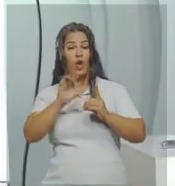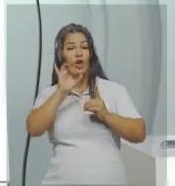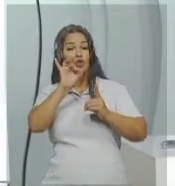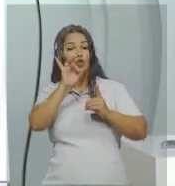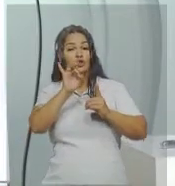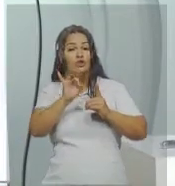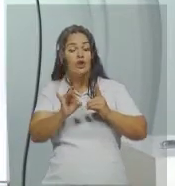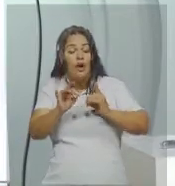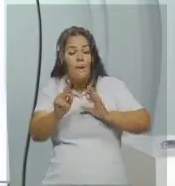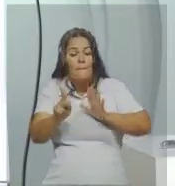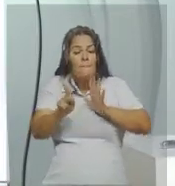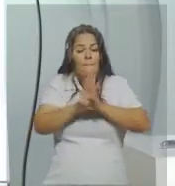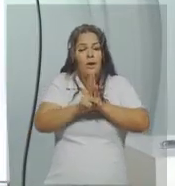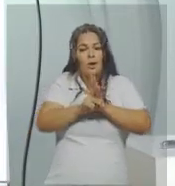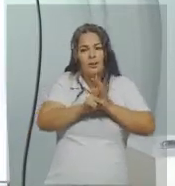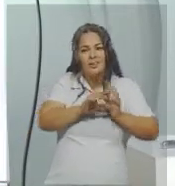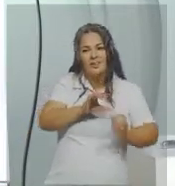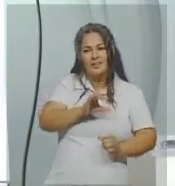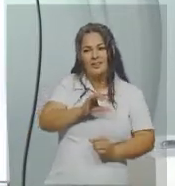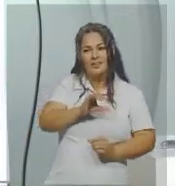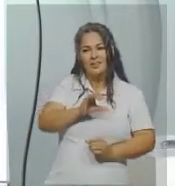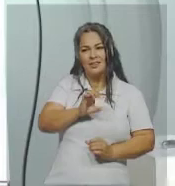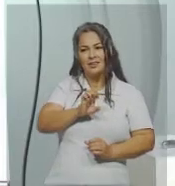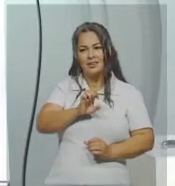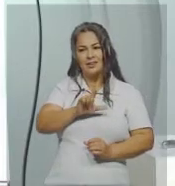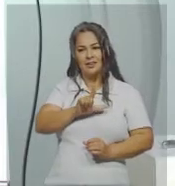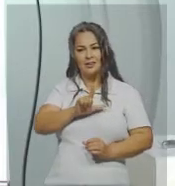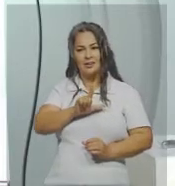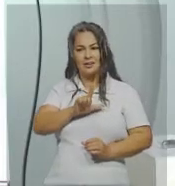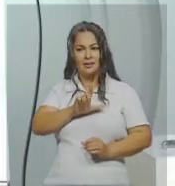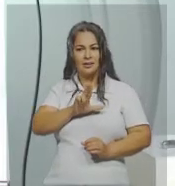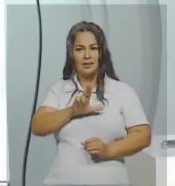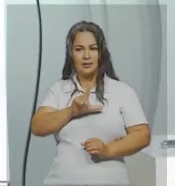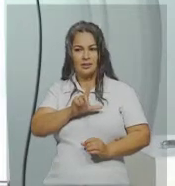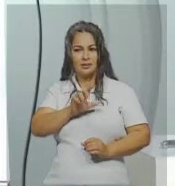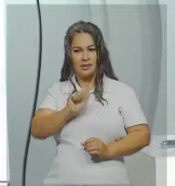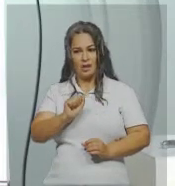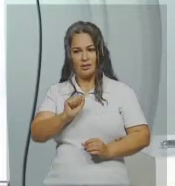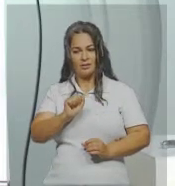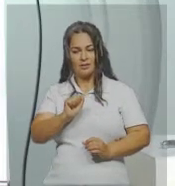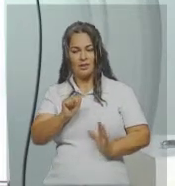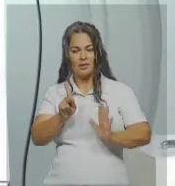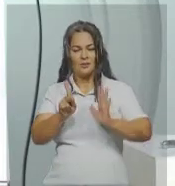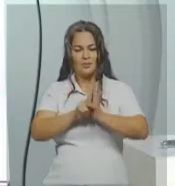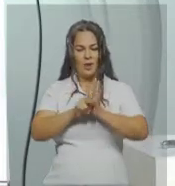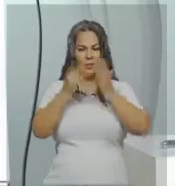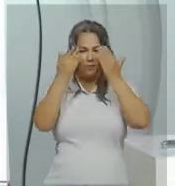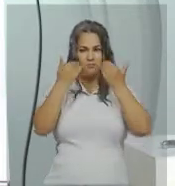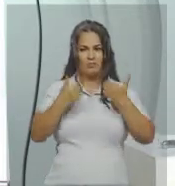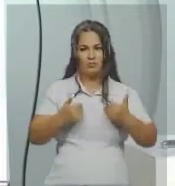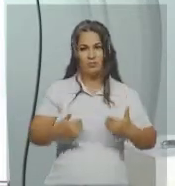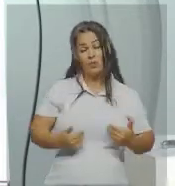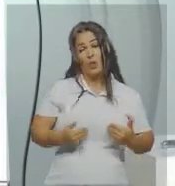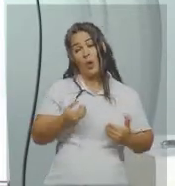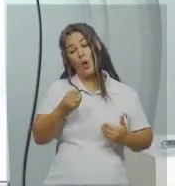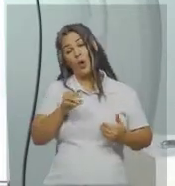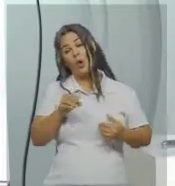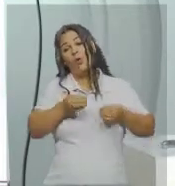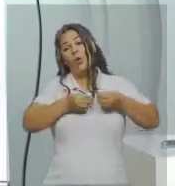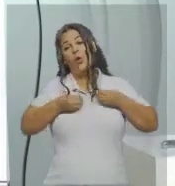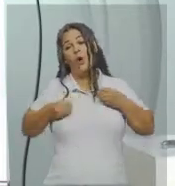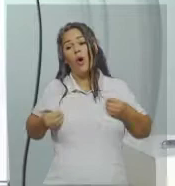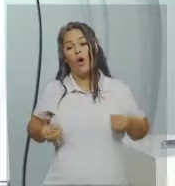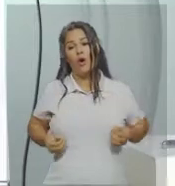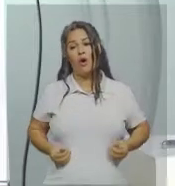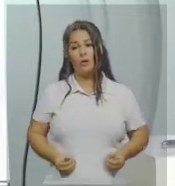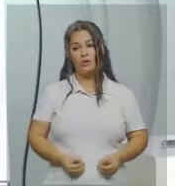células específicas do corpo, células que vão responder só àquele hormônio, ou alguns grupos de células. Enquanto certas outras